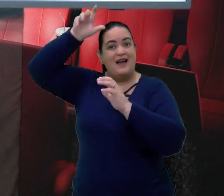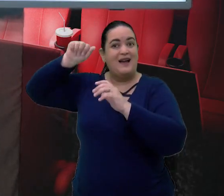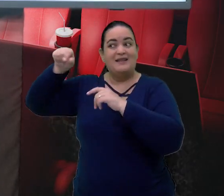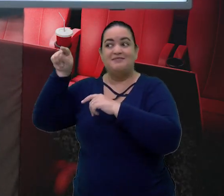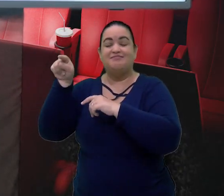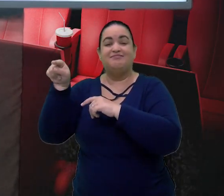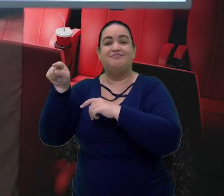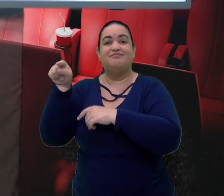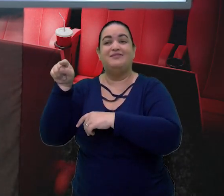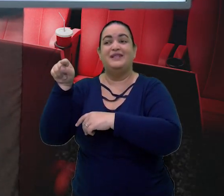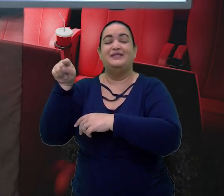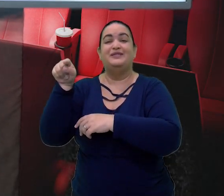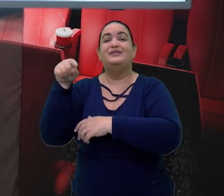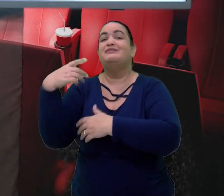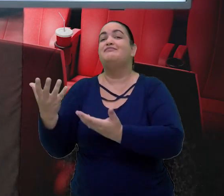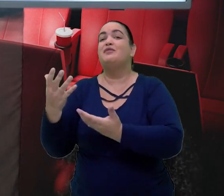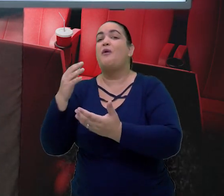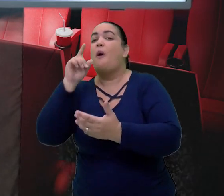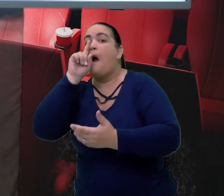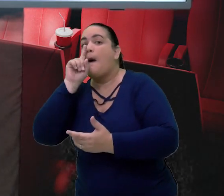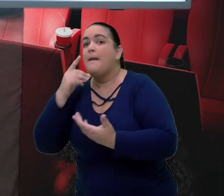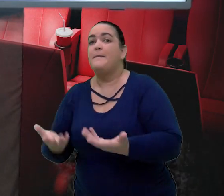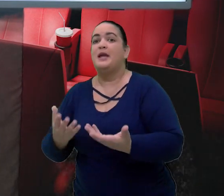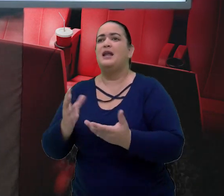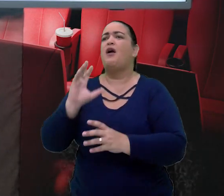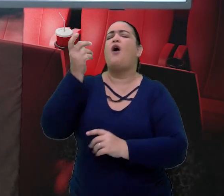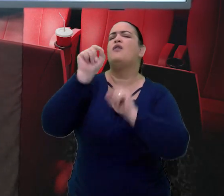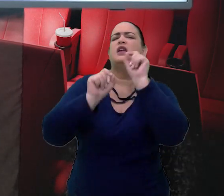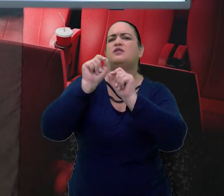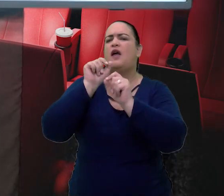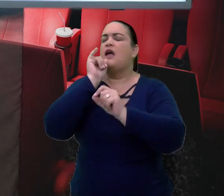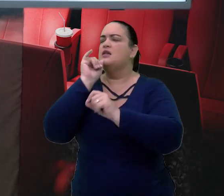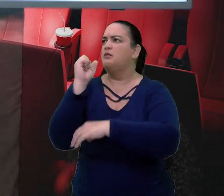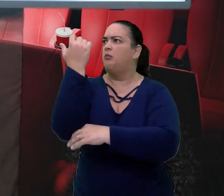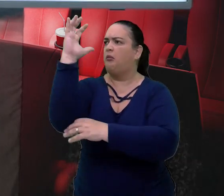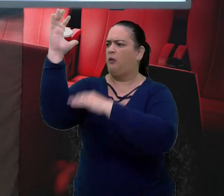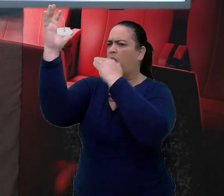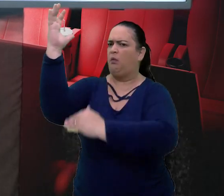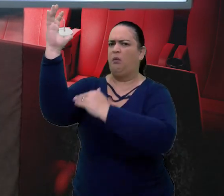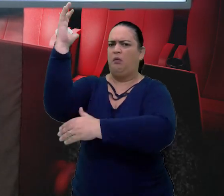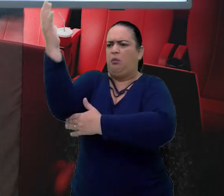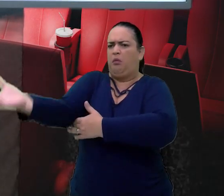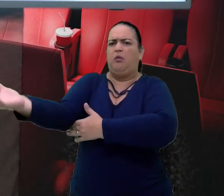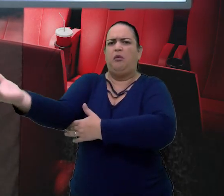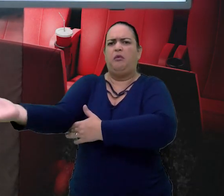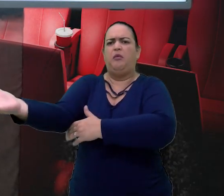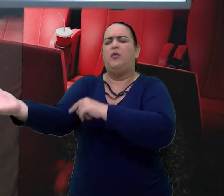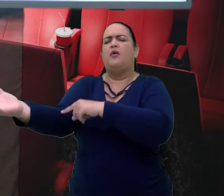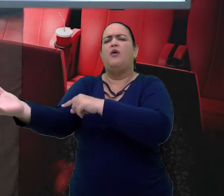Quais são as consequências, né? O que acontece quando o homem desmata quando o homem tira